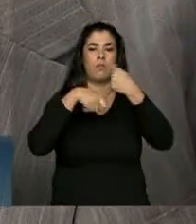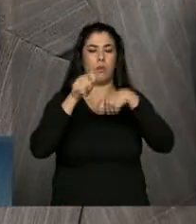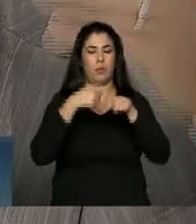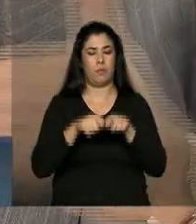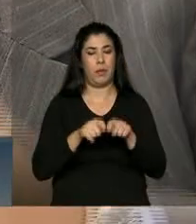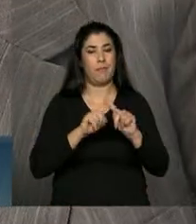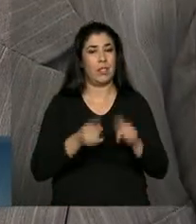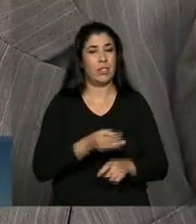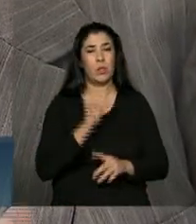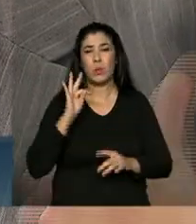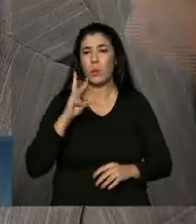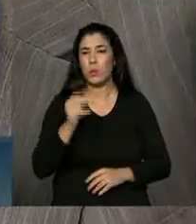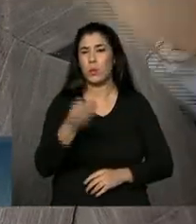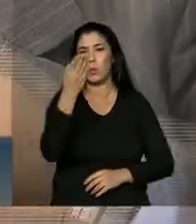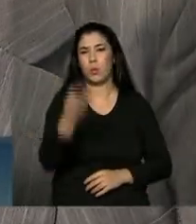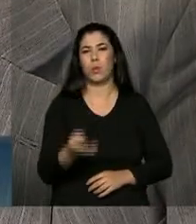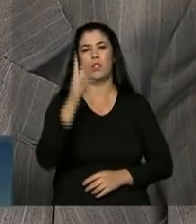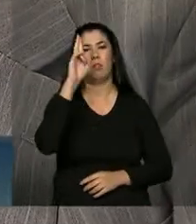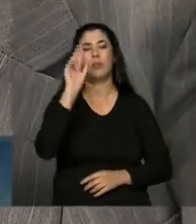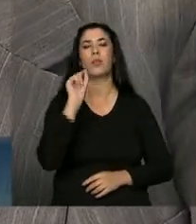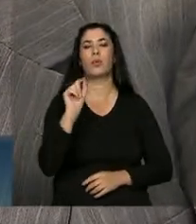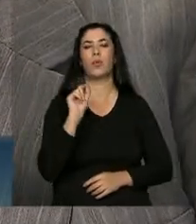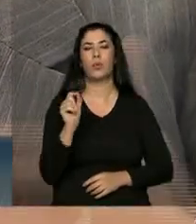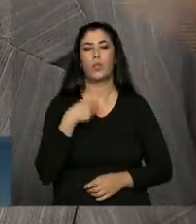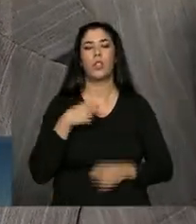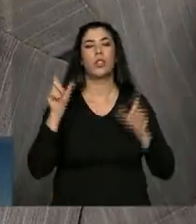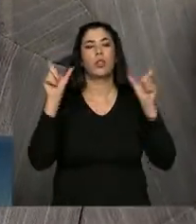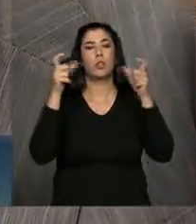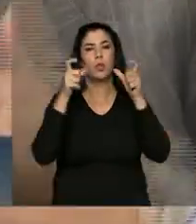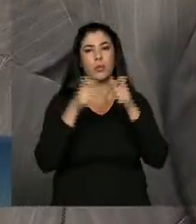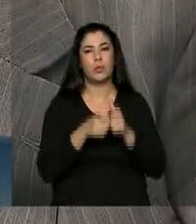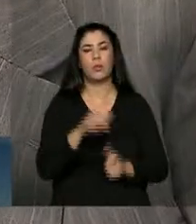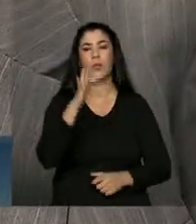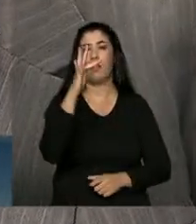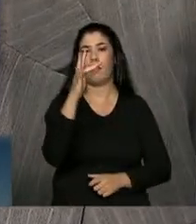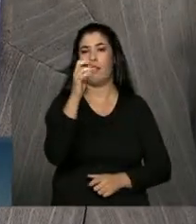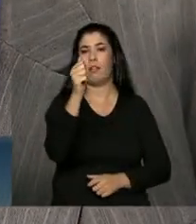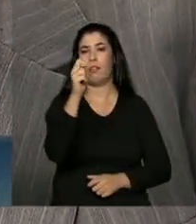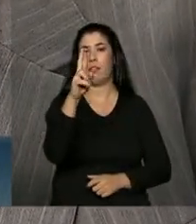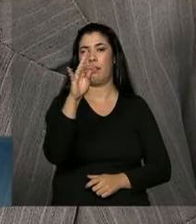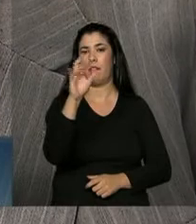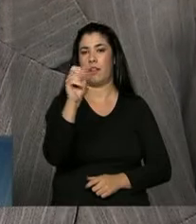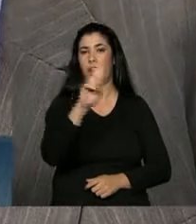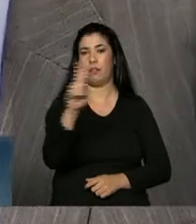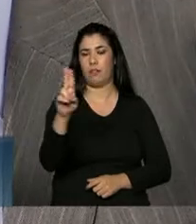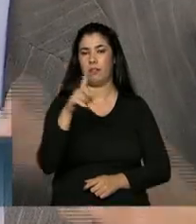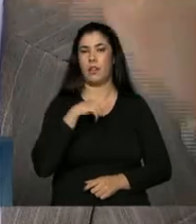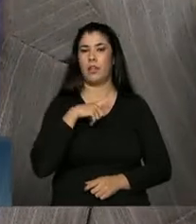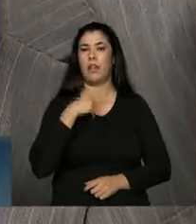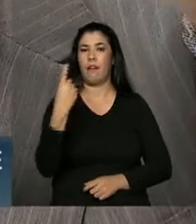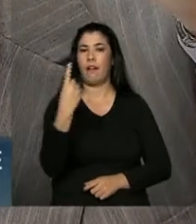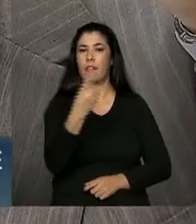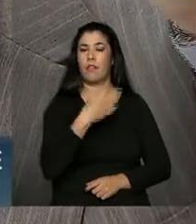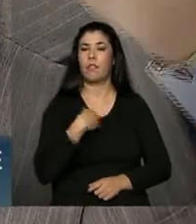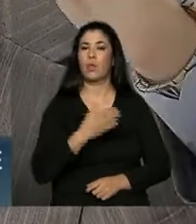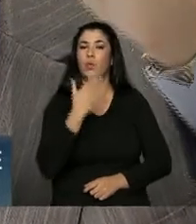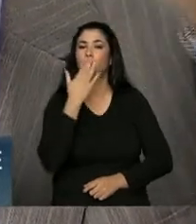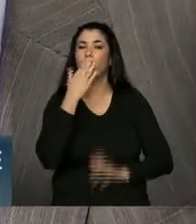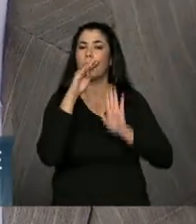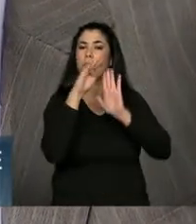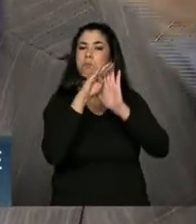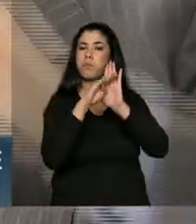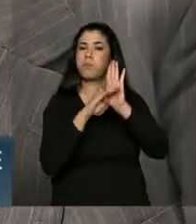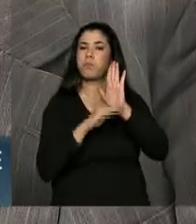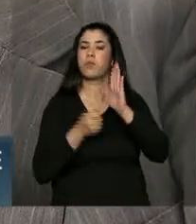mas isso tudo representou redução de consumo redução de mercado de carga de energia portanto